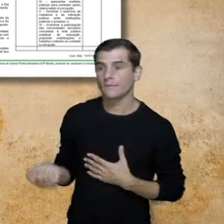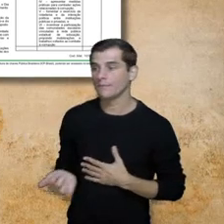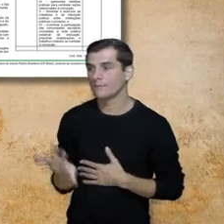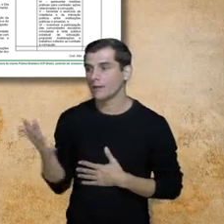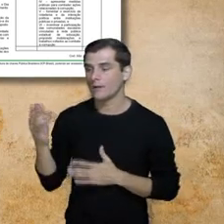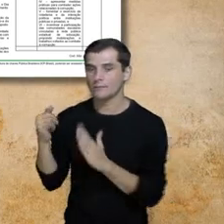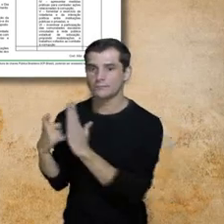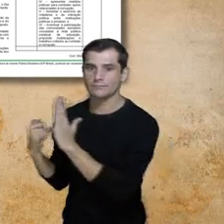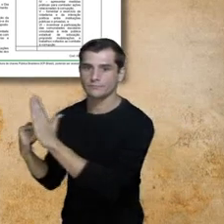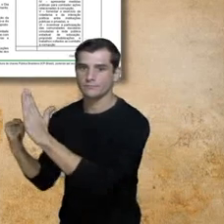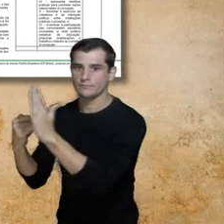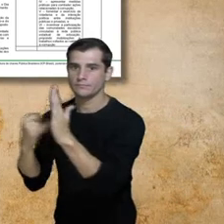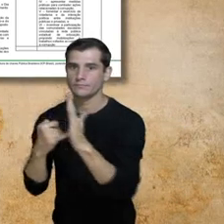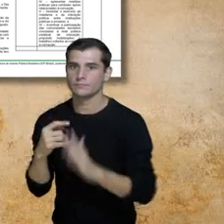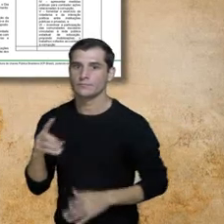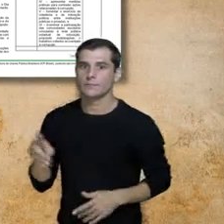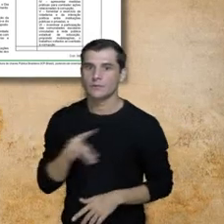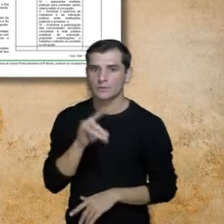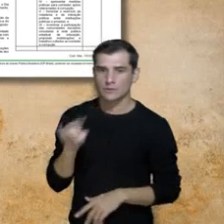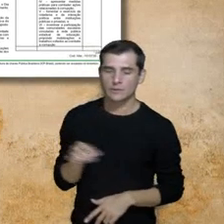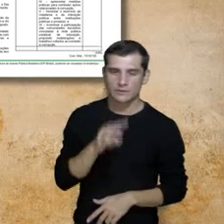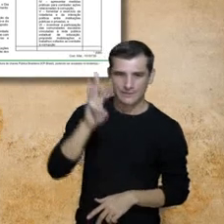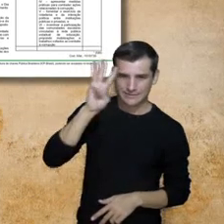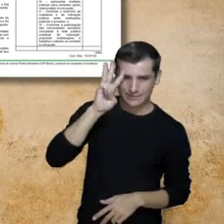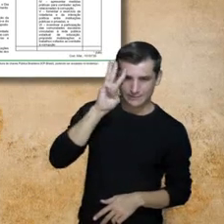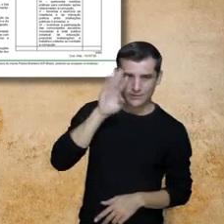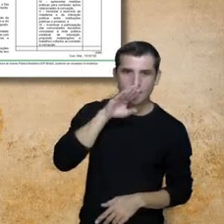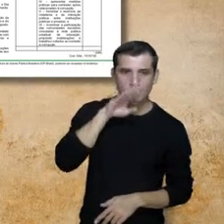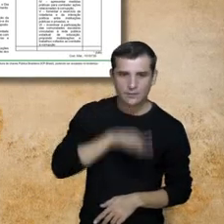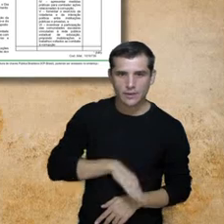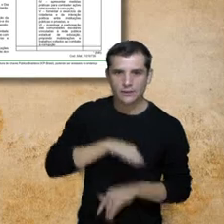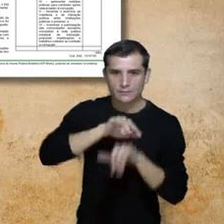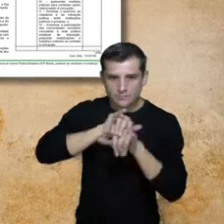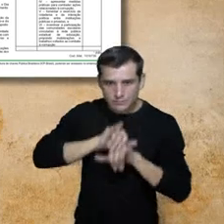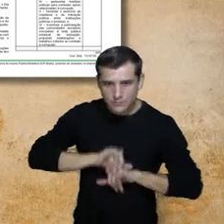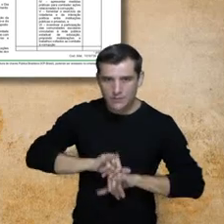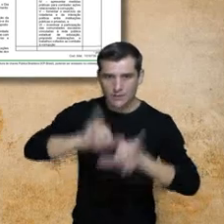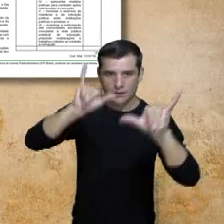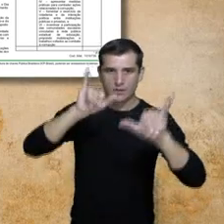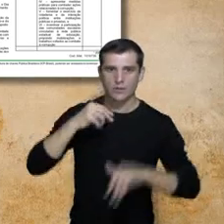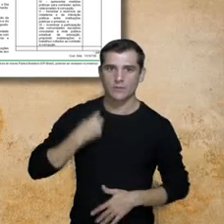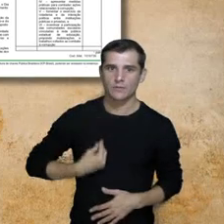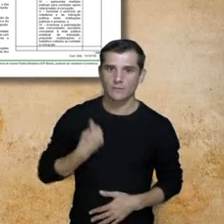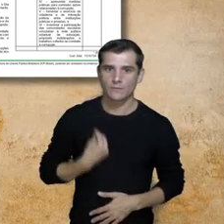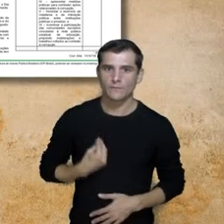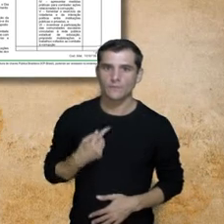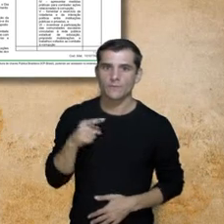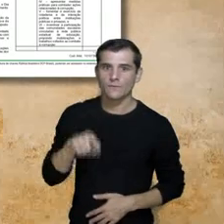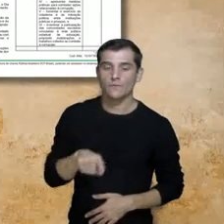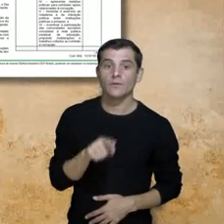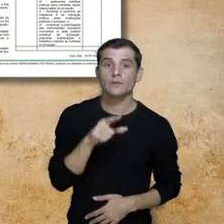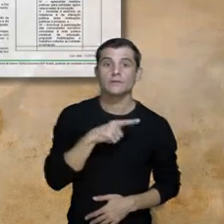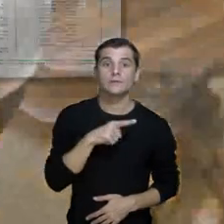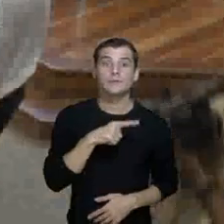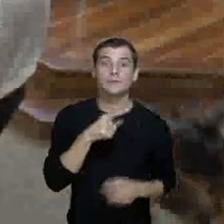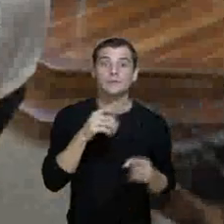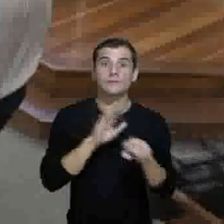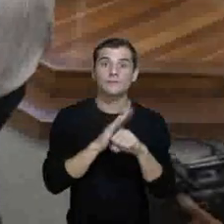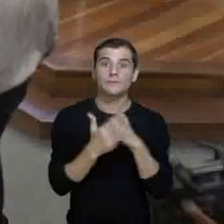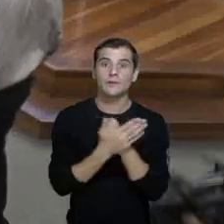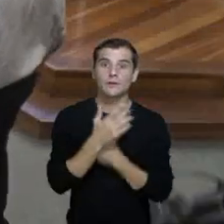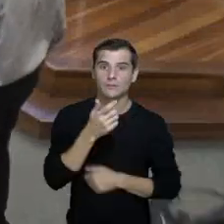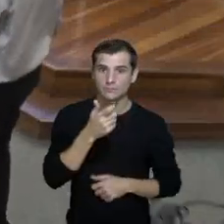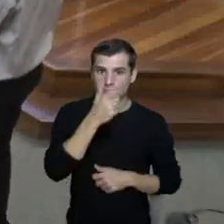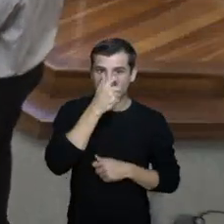que que era uma terça uma terça-feira à tarde lá no no no Estreito com auditório lotado